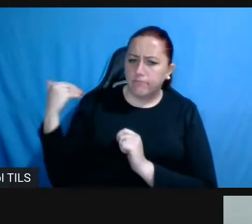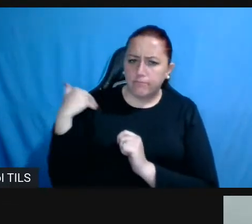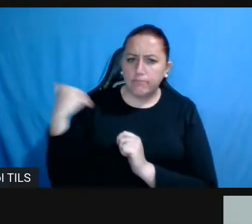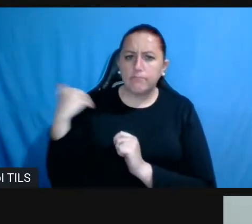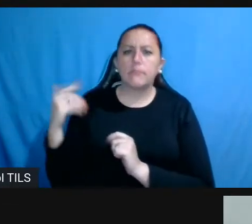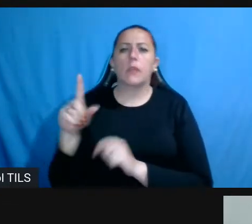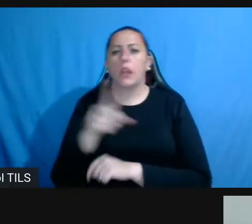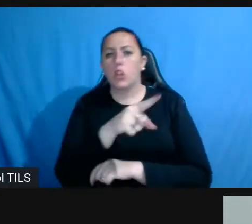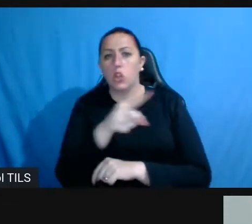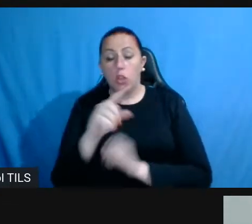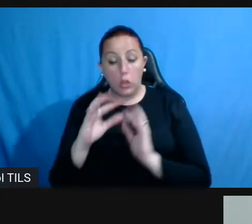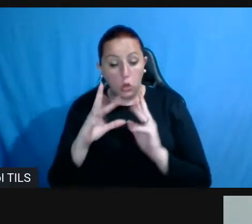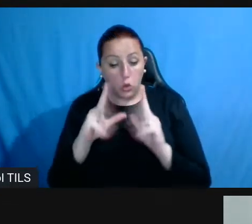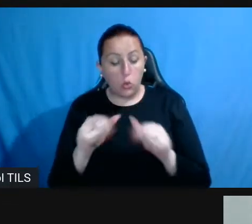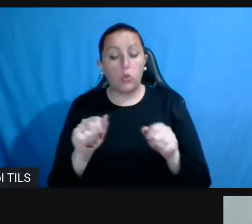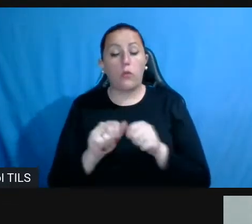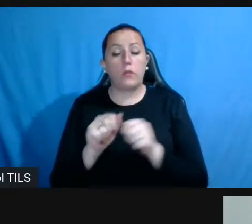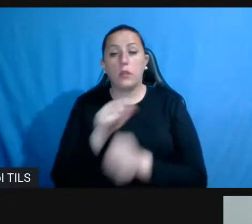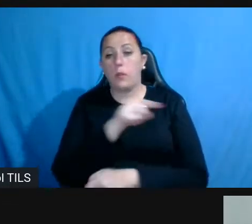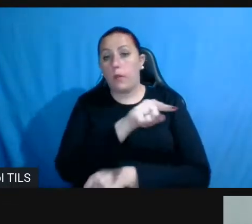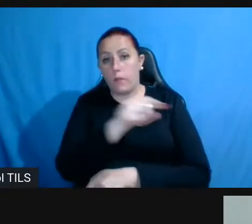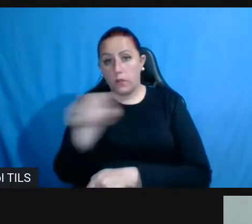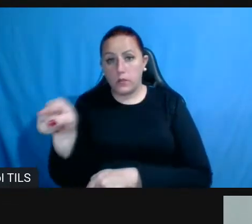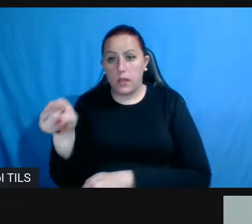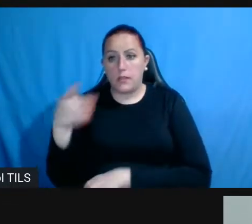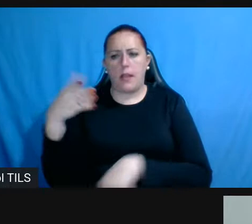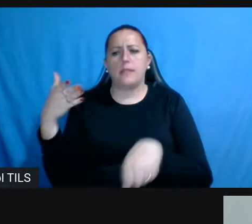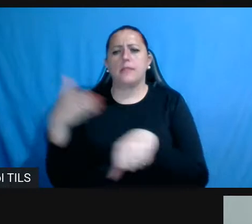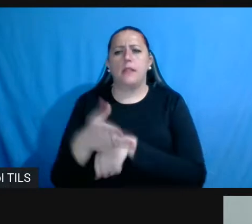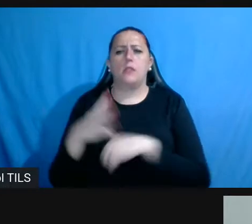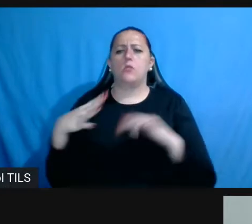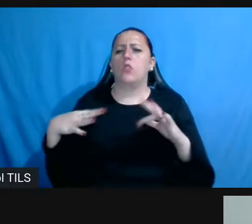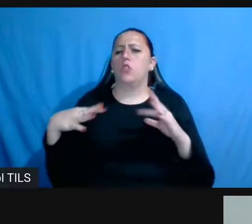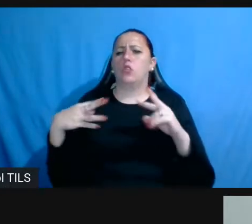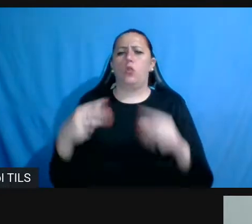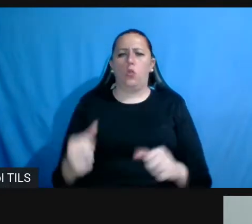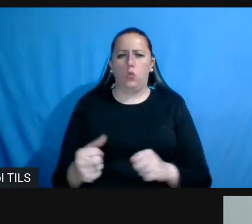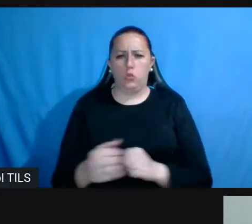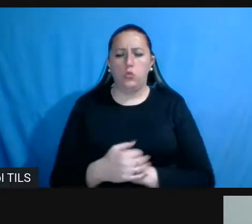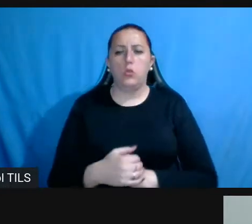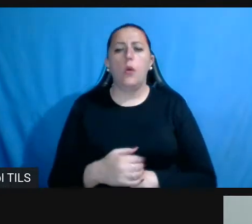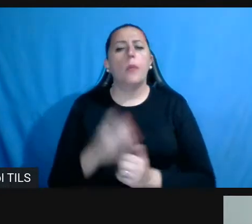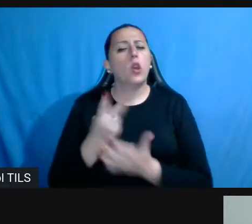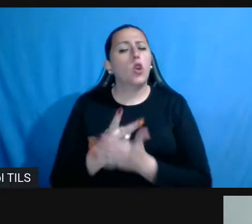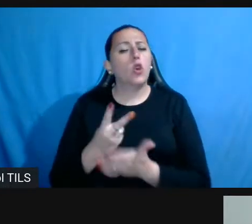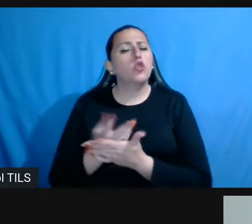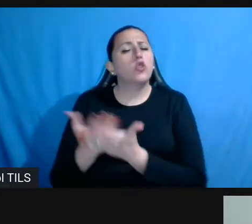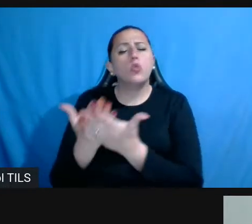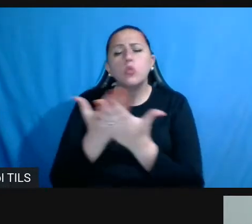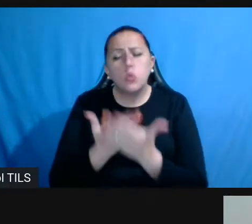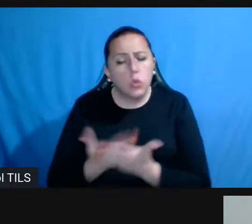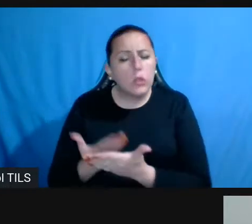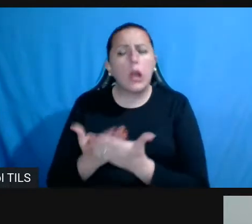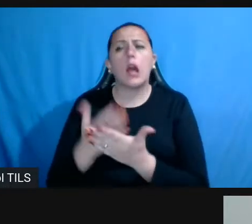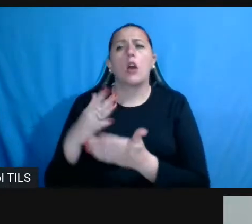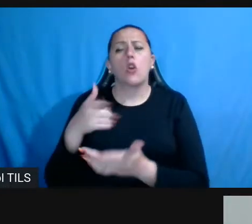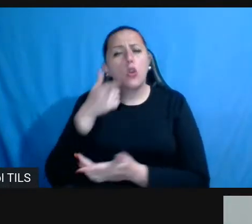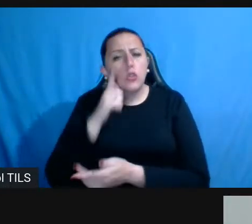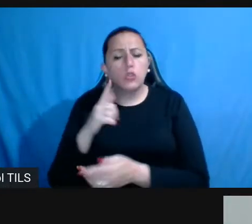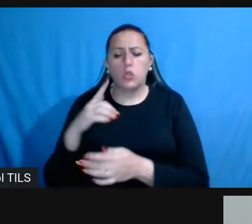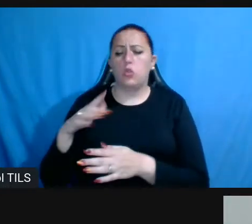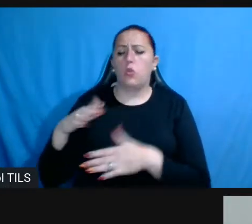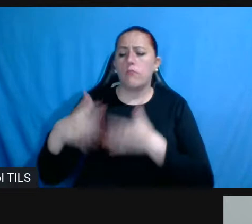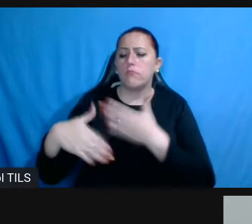que vocês tenham acesso, então, nesse momento tão adverso, a que continuem seus estudos, continuem evoluindo, continuem